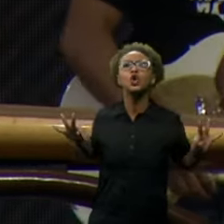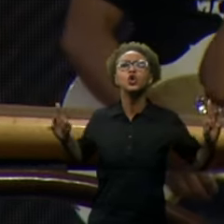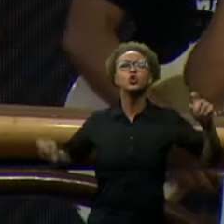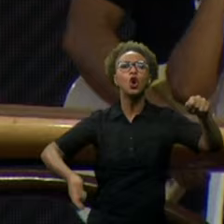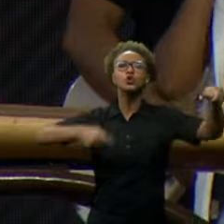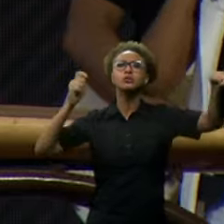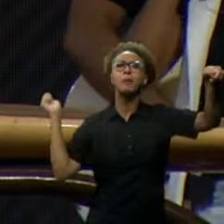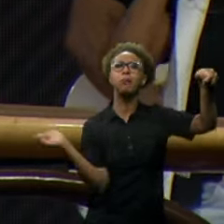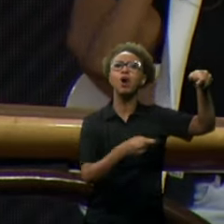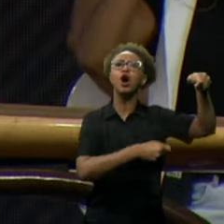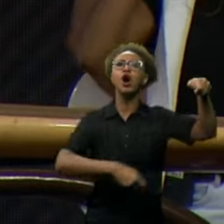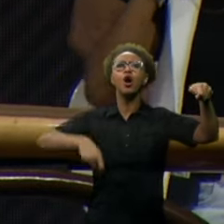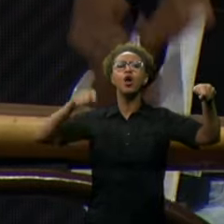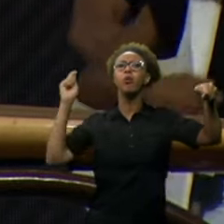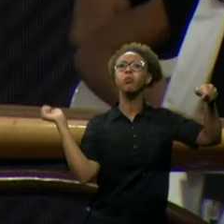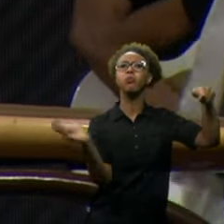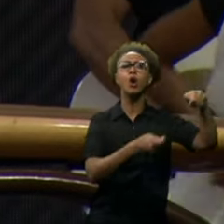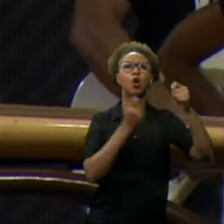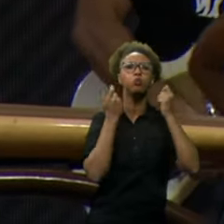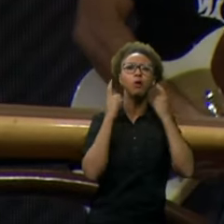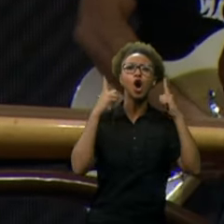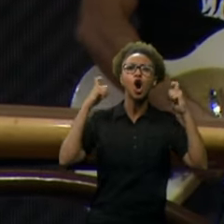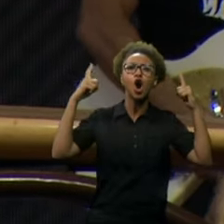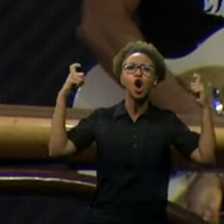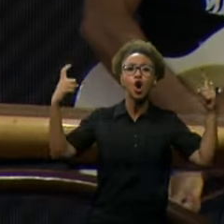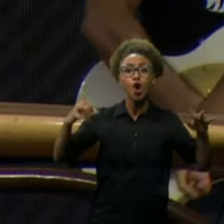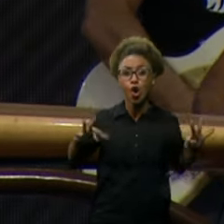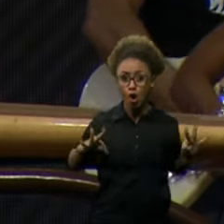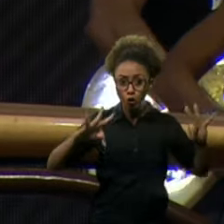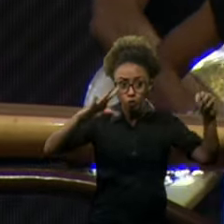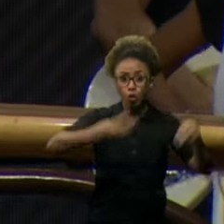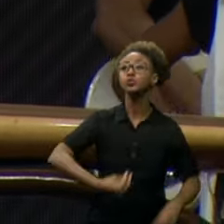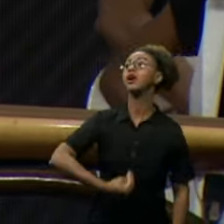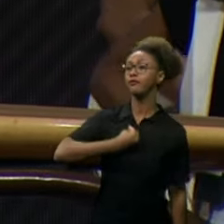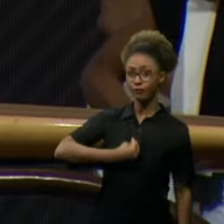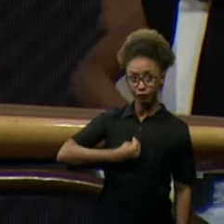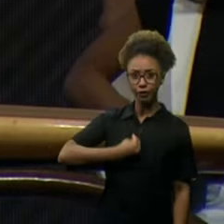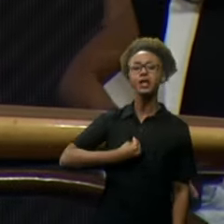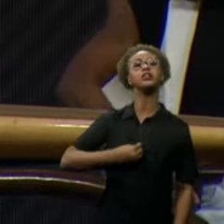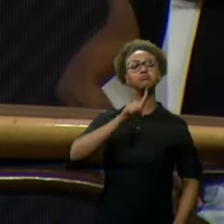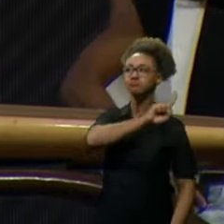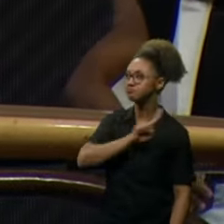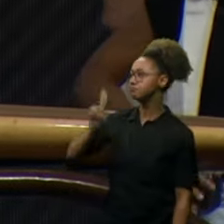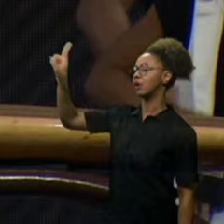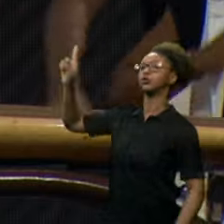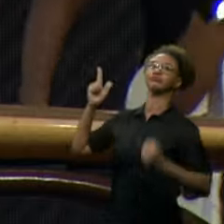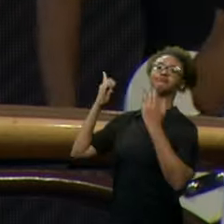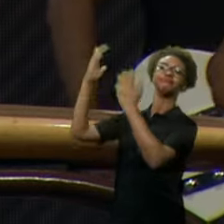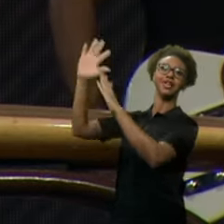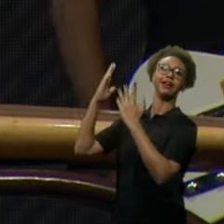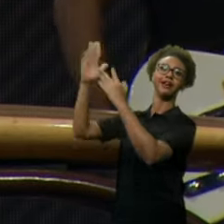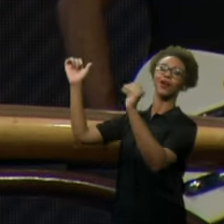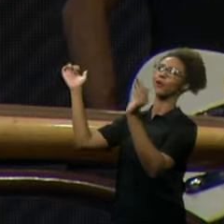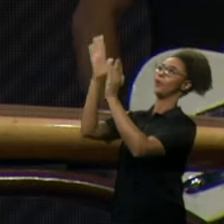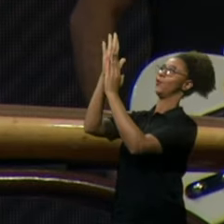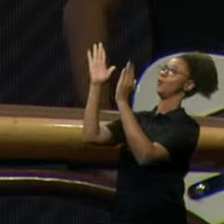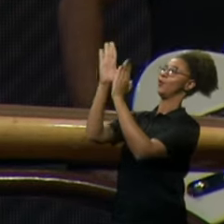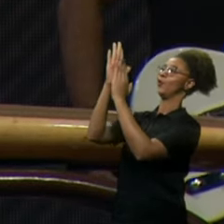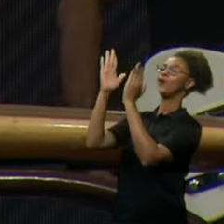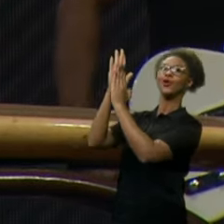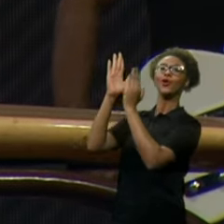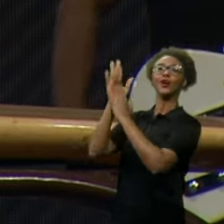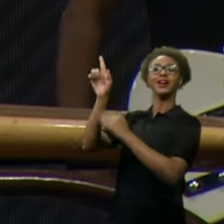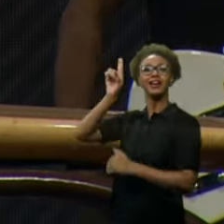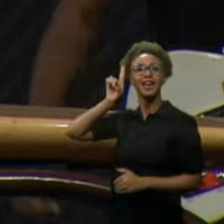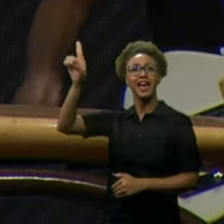louvai-o com címbalos altissonantes tudo quanto tem fôlego louve ao Senhor